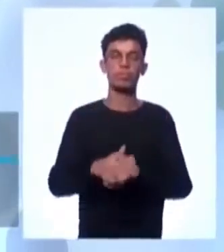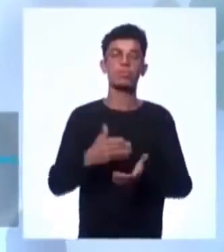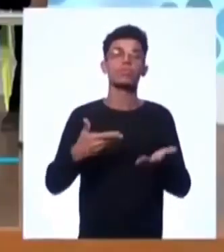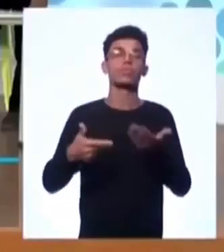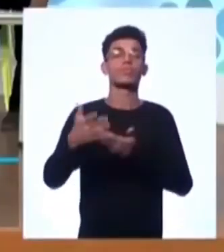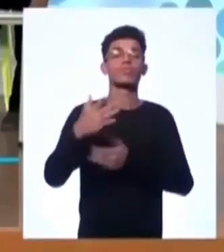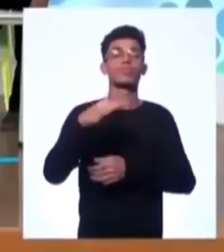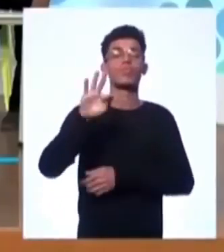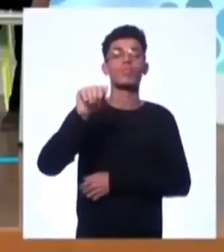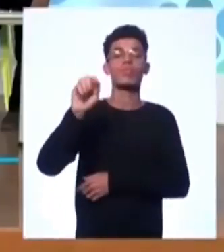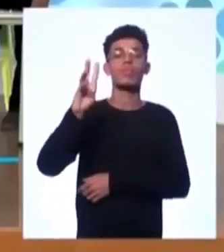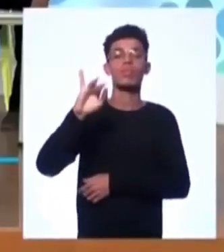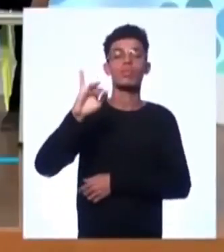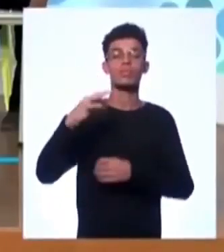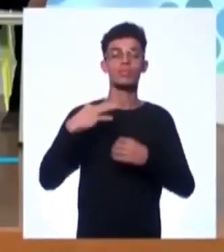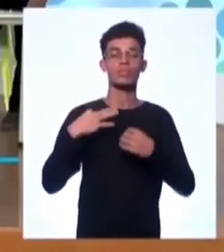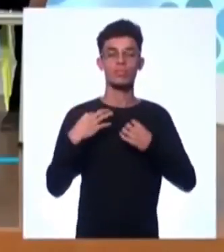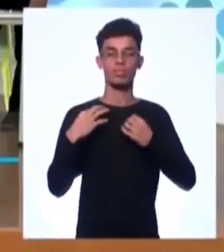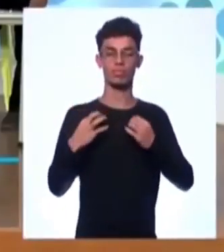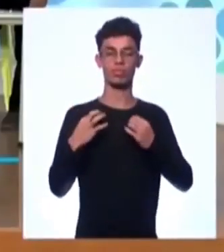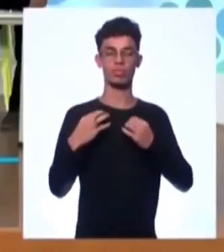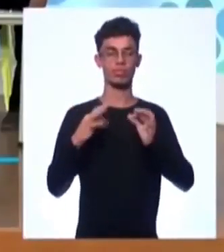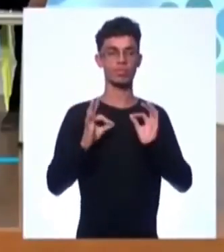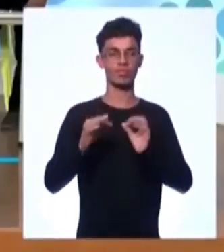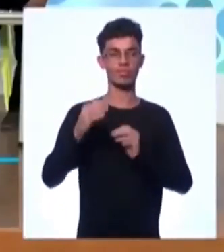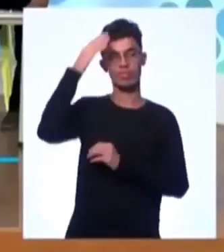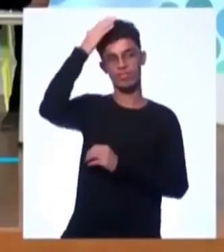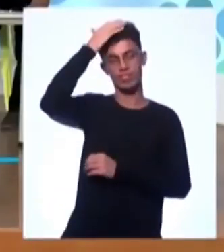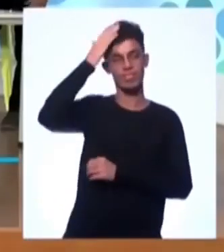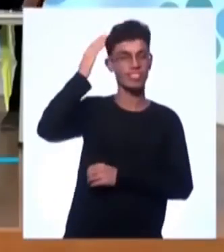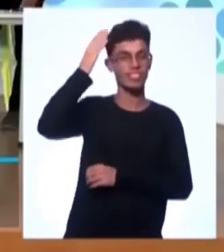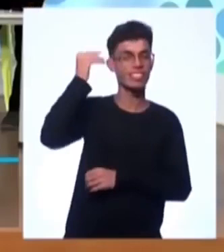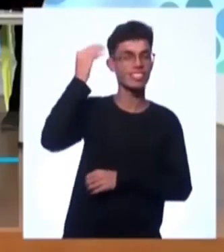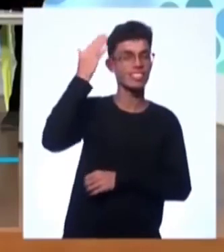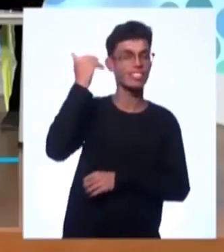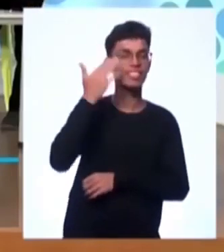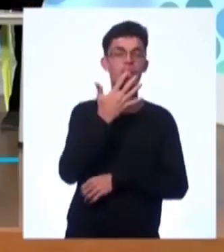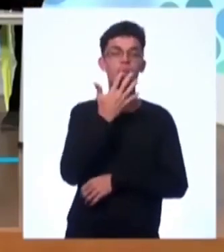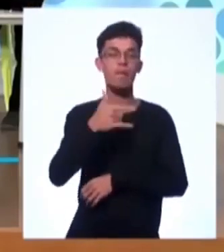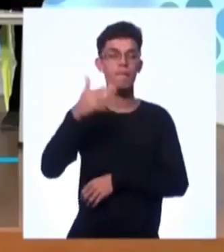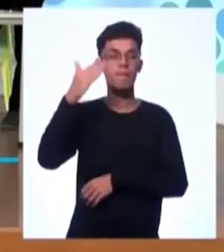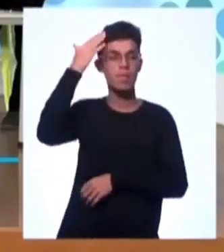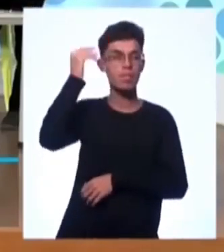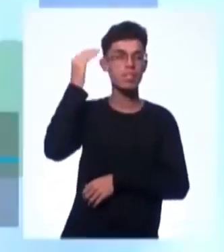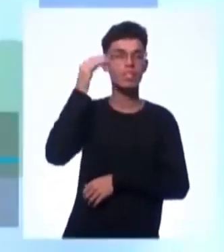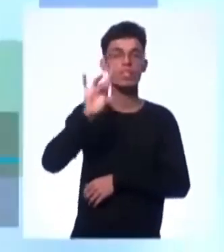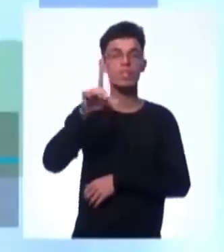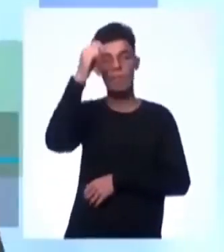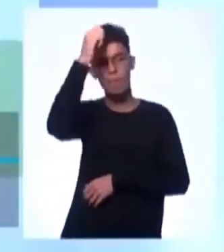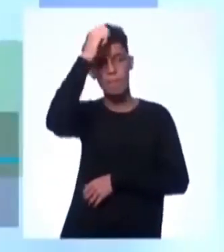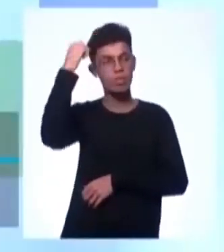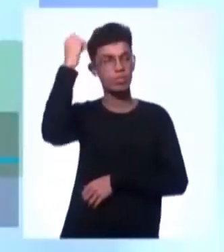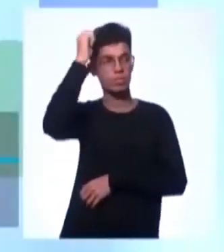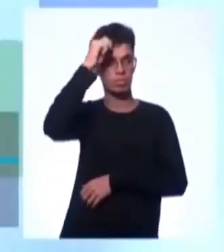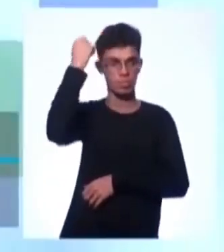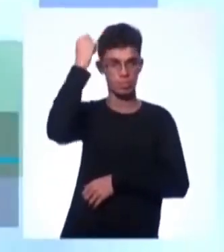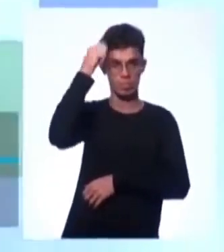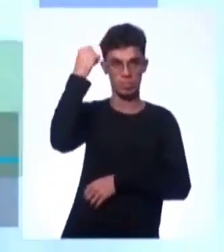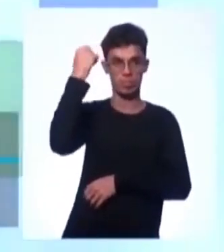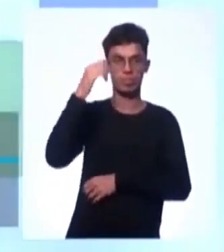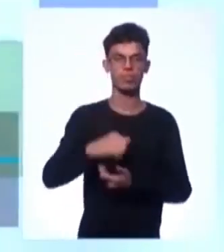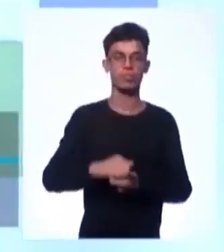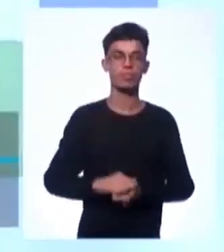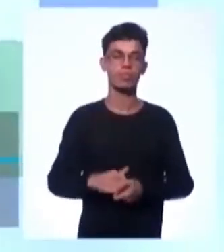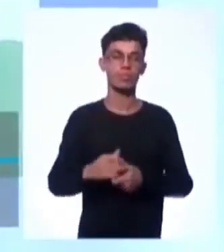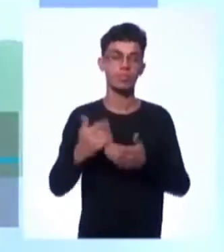Fábio aqui bem vestido, bem arrumado, né? Cabelo bem pintado. Bonito, Pintado, hein? não. Só penteado, né, Giba? Ó, e hoje eu